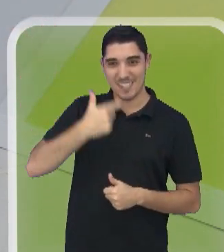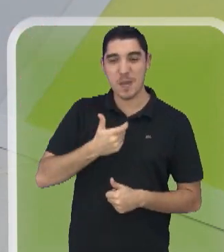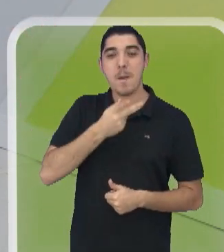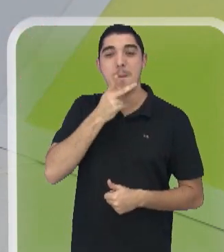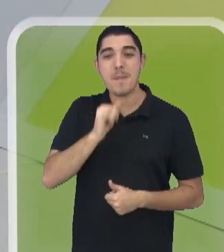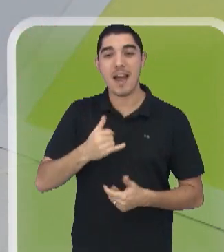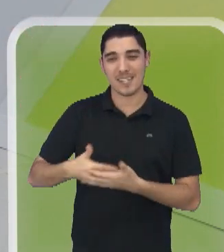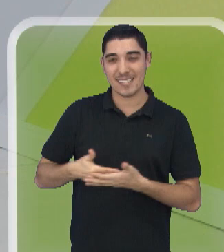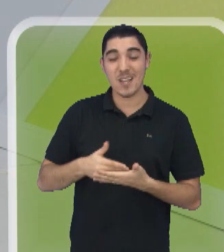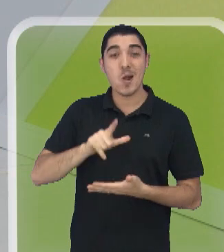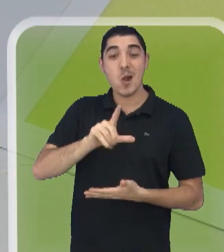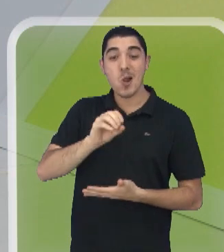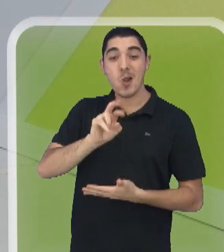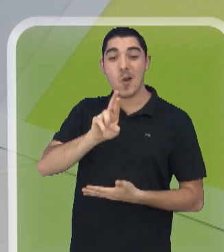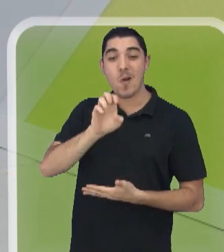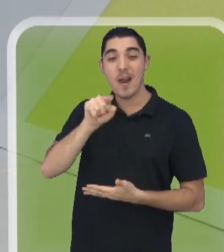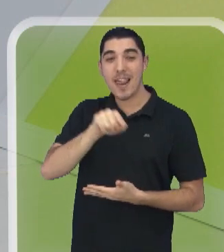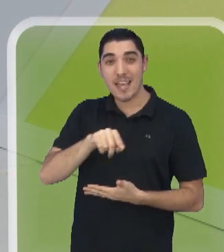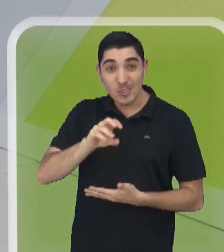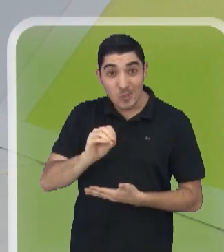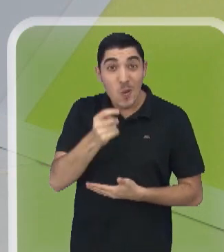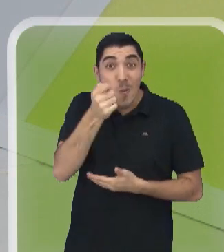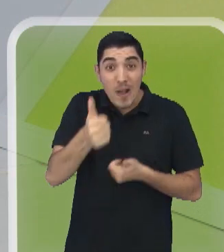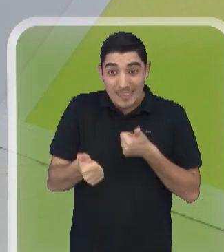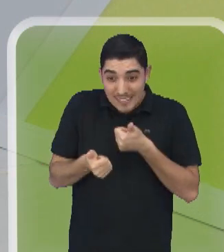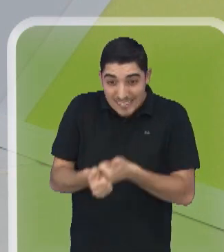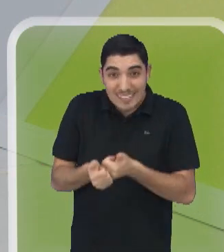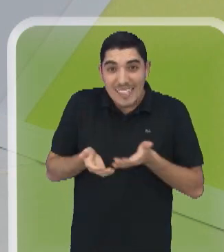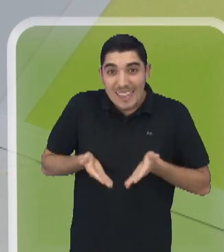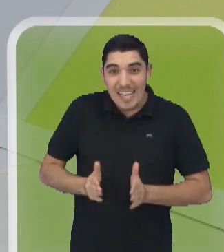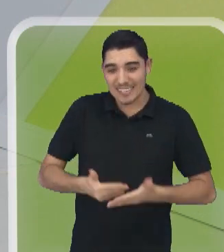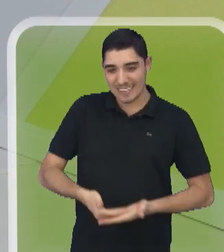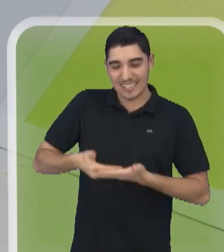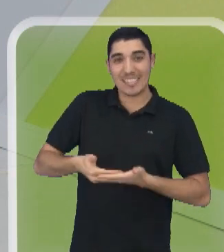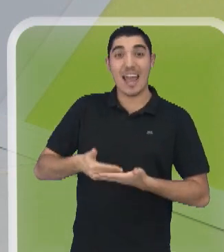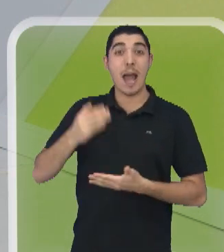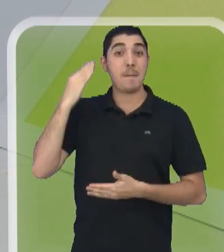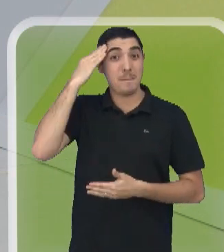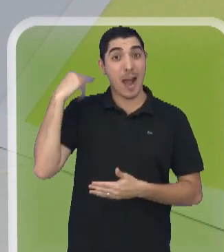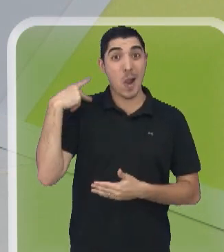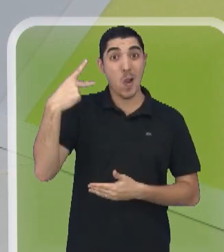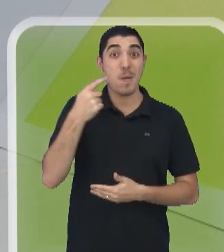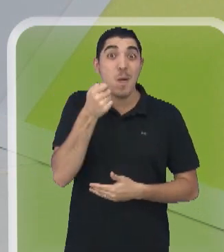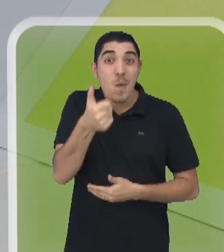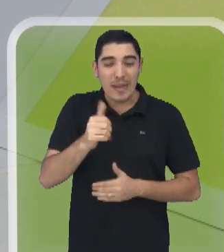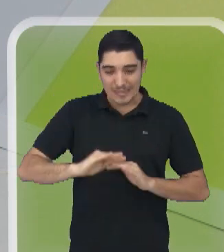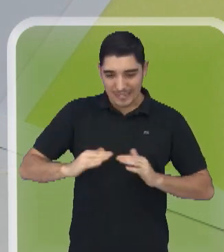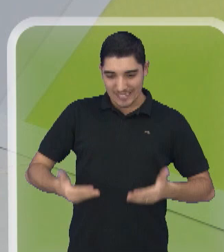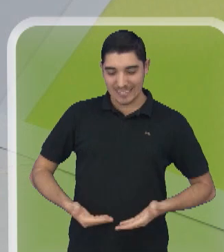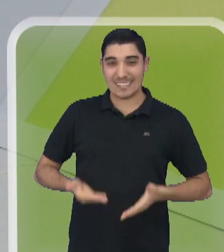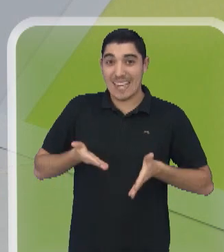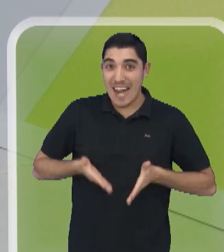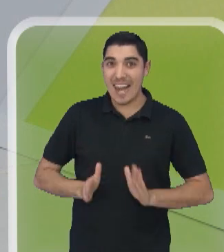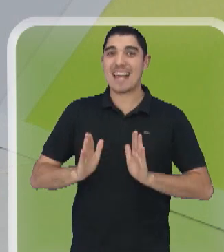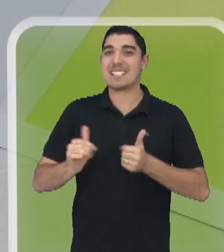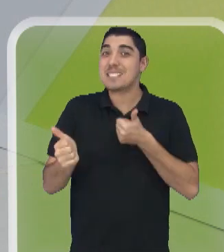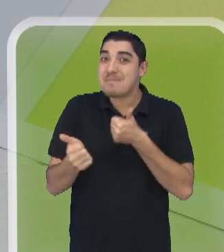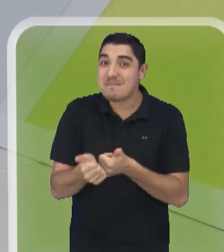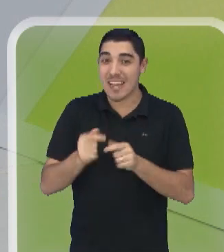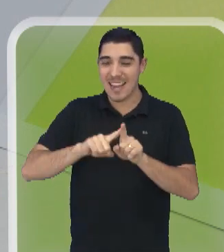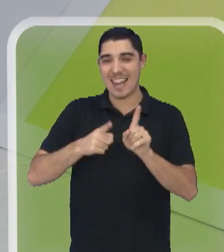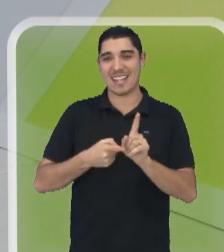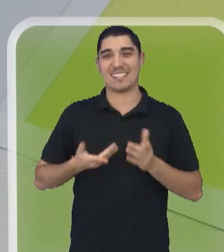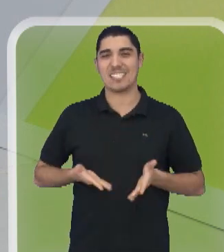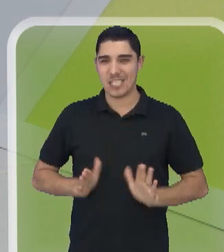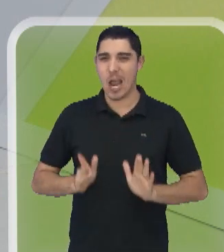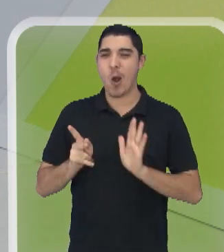do Lourenço. Lourenço tá batendo na porta, tá chegando o Lourenço, a dona Paloma tá lá em polvorosa, só esperando a chegada do Lourenço. Já